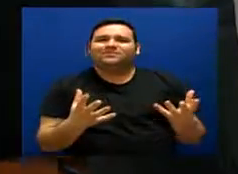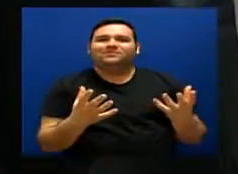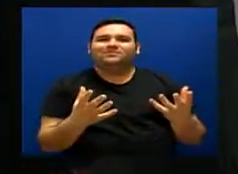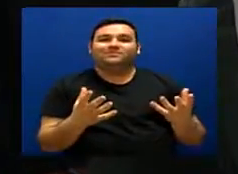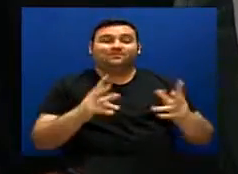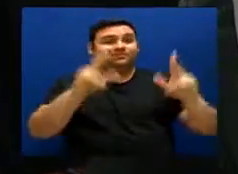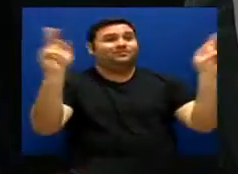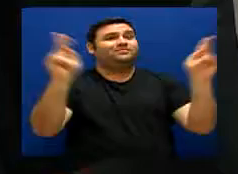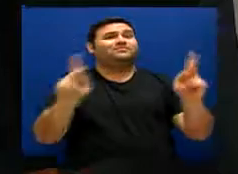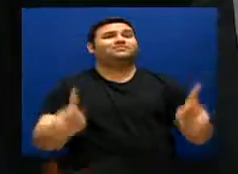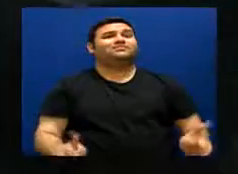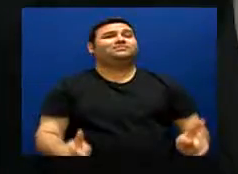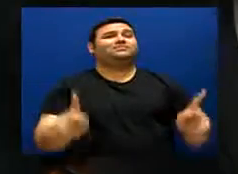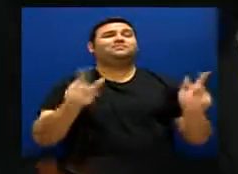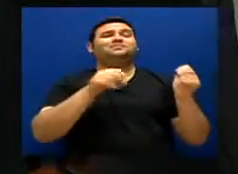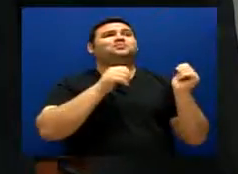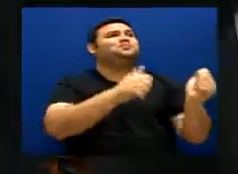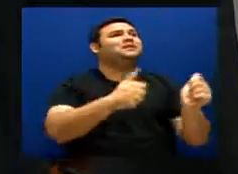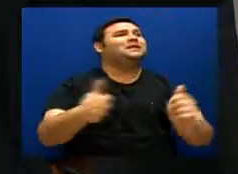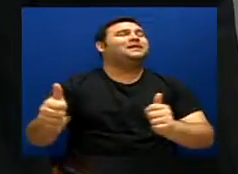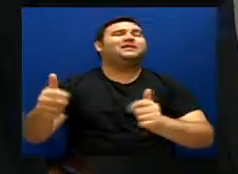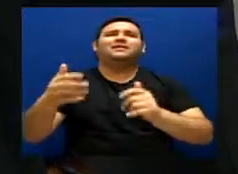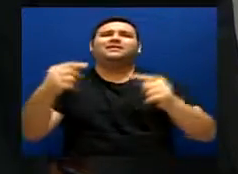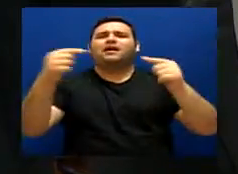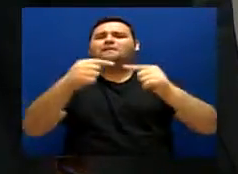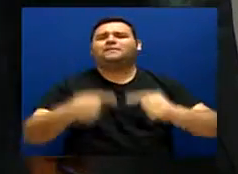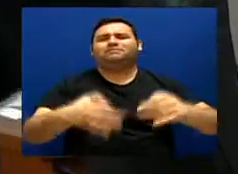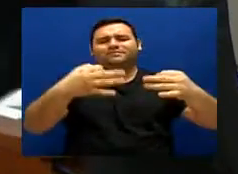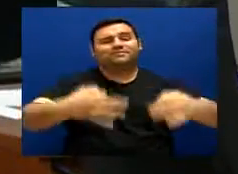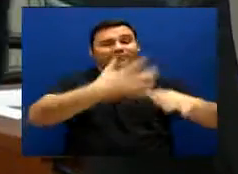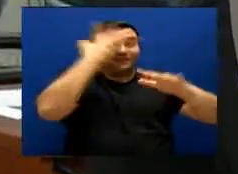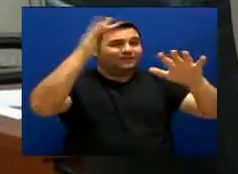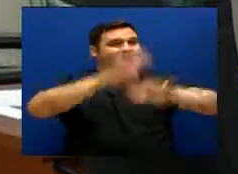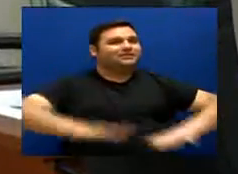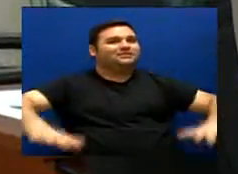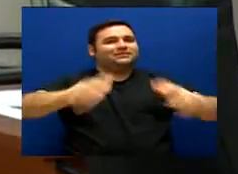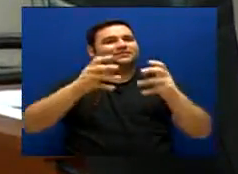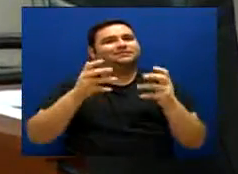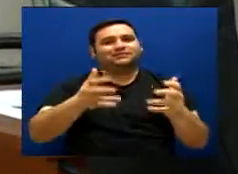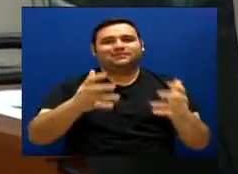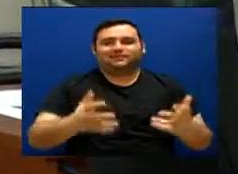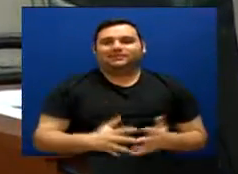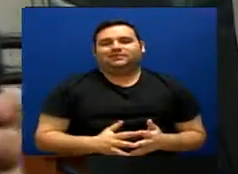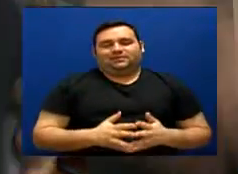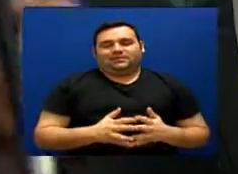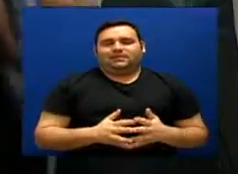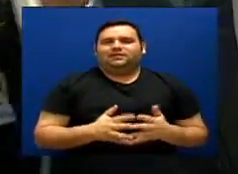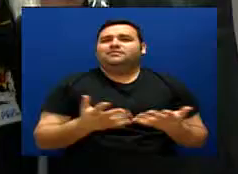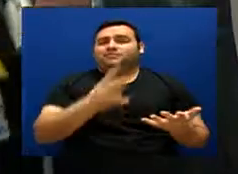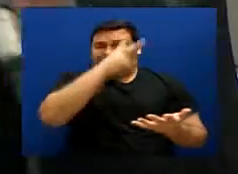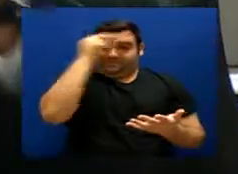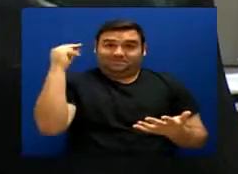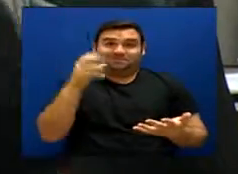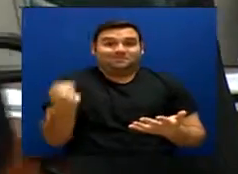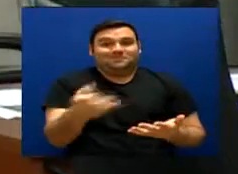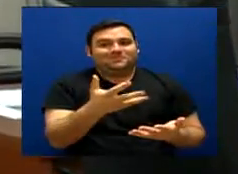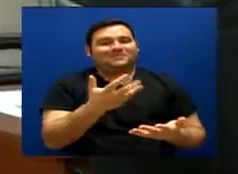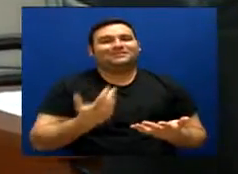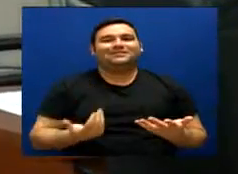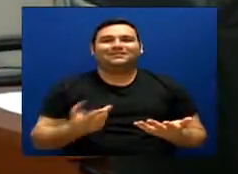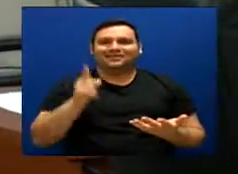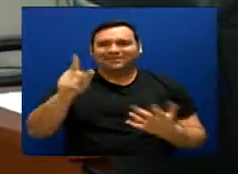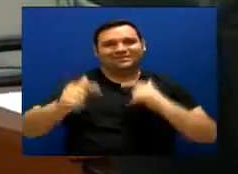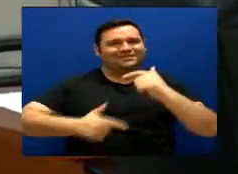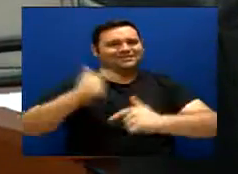está reinando em Sorocaba. Tudo está vindo de encontro com a vontade que o povo precisa. Prefeita nova,